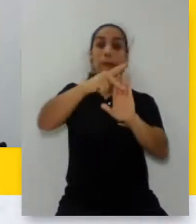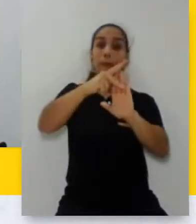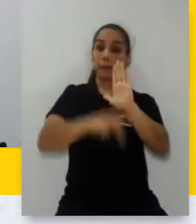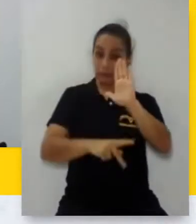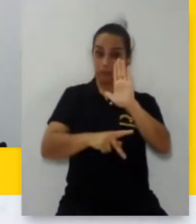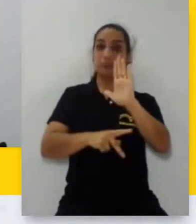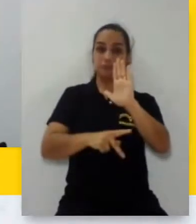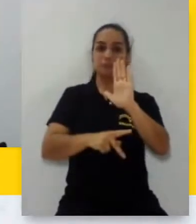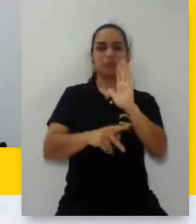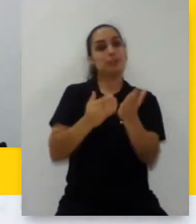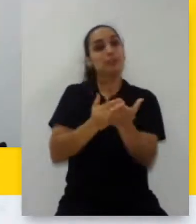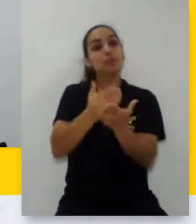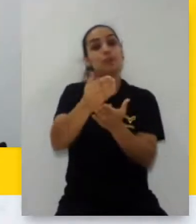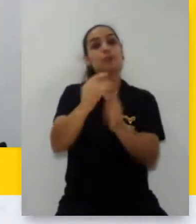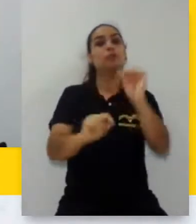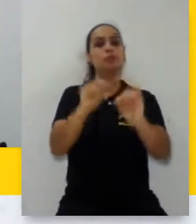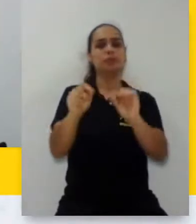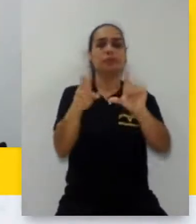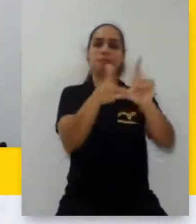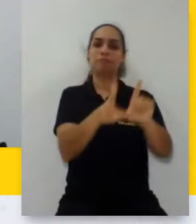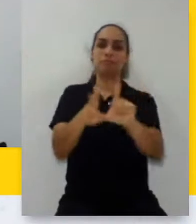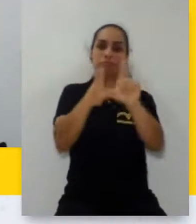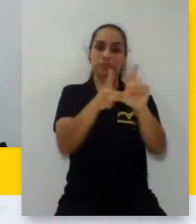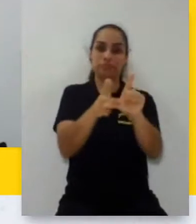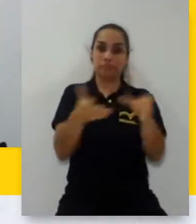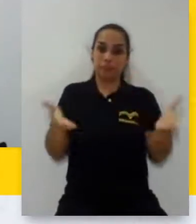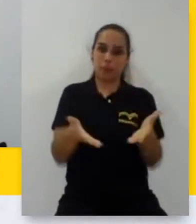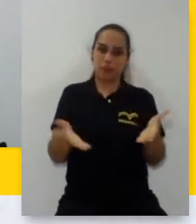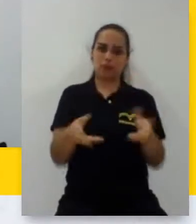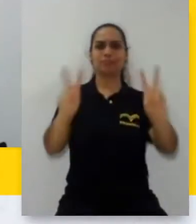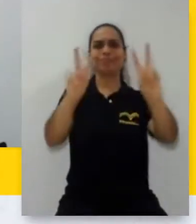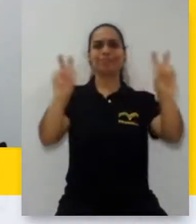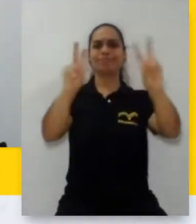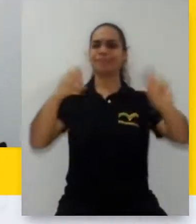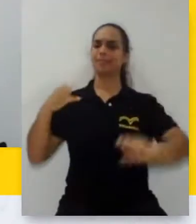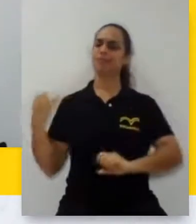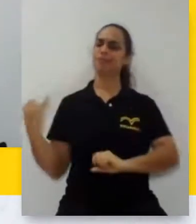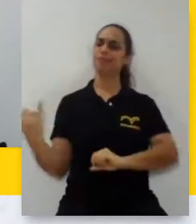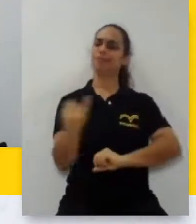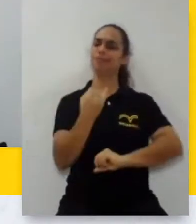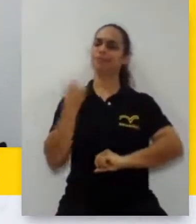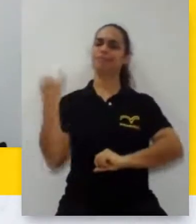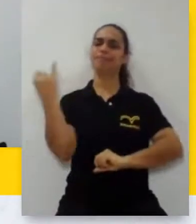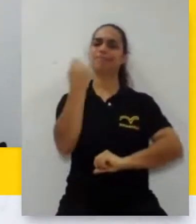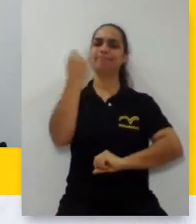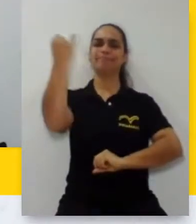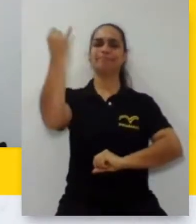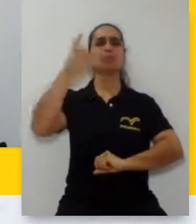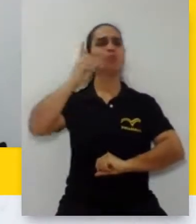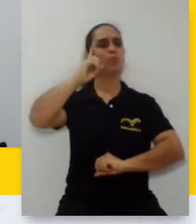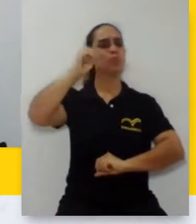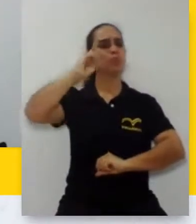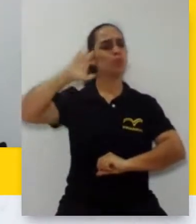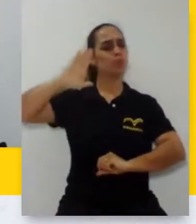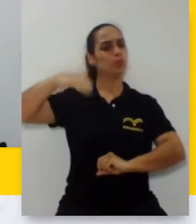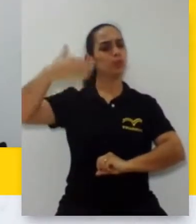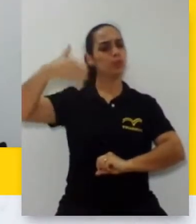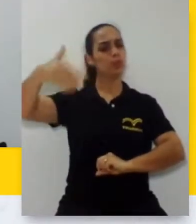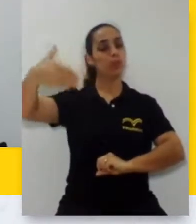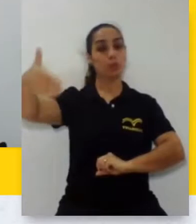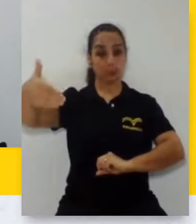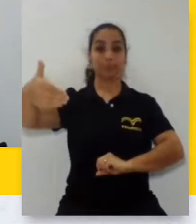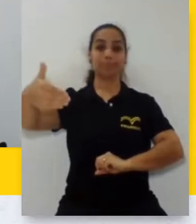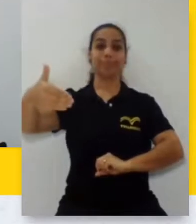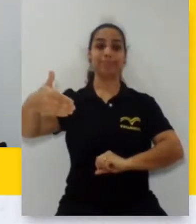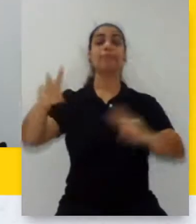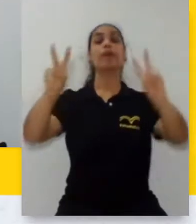live, com um tema de muita importância no nosso dia a dia, A gente vai falar de saúde.